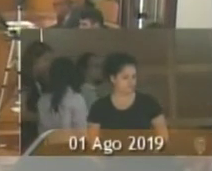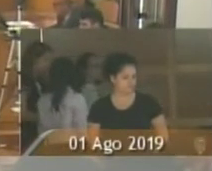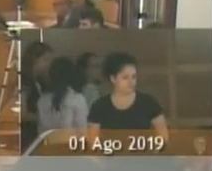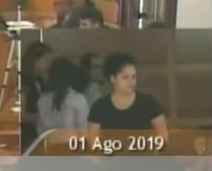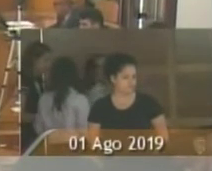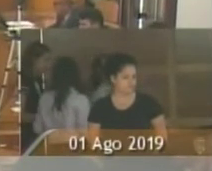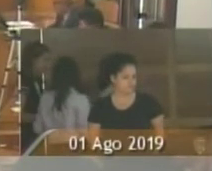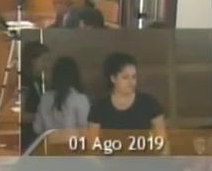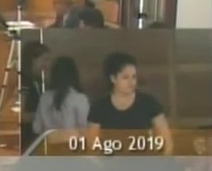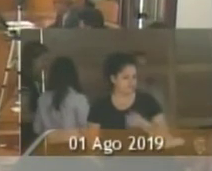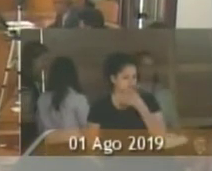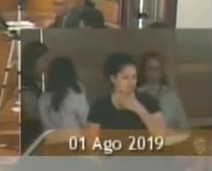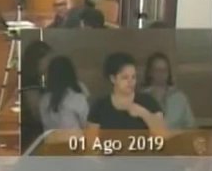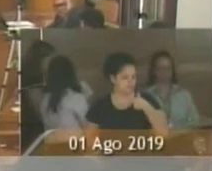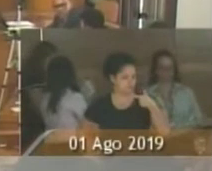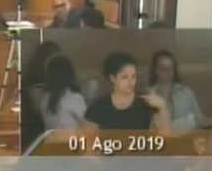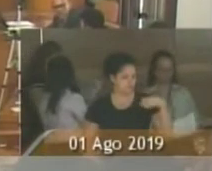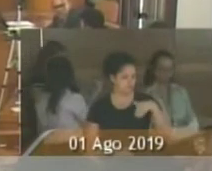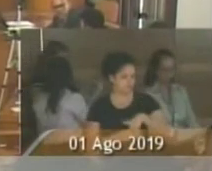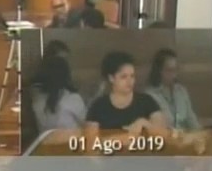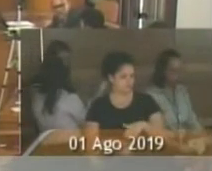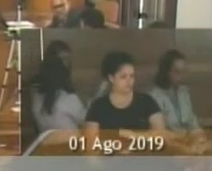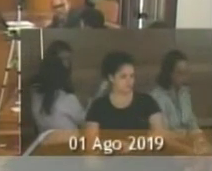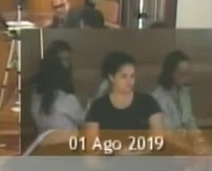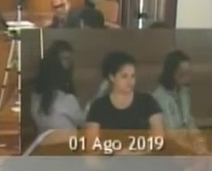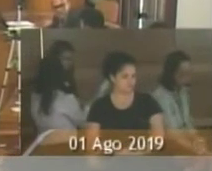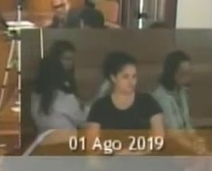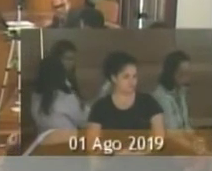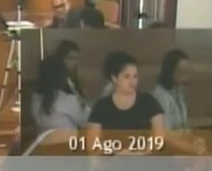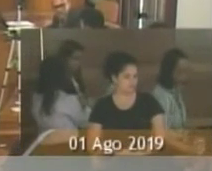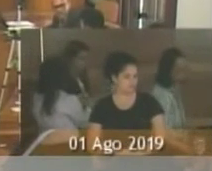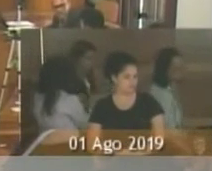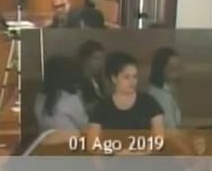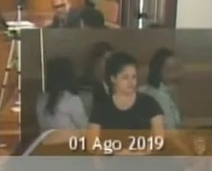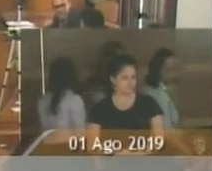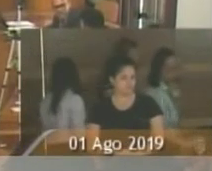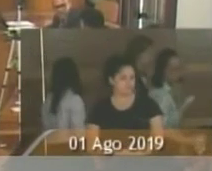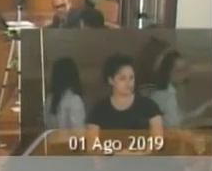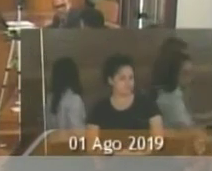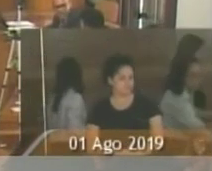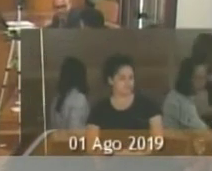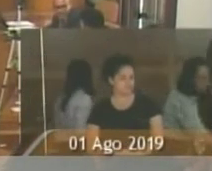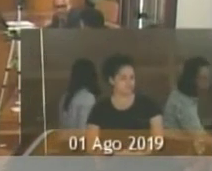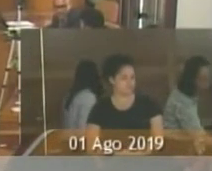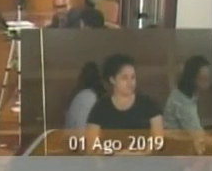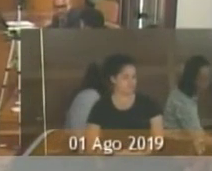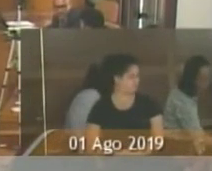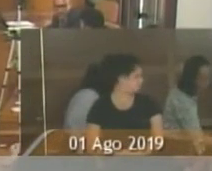Aprovado por 12 votos. Todos esses.